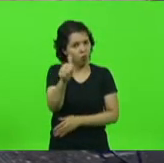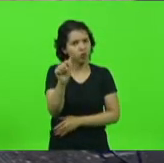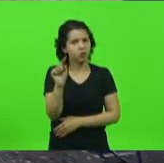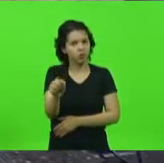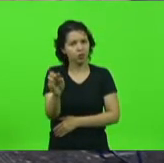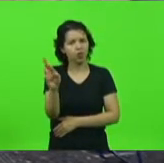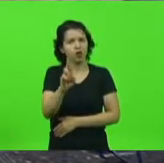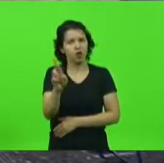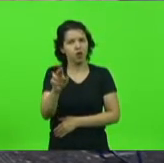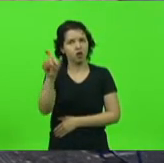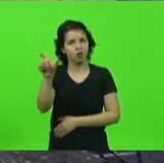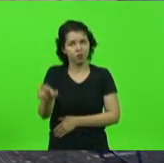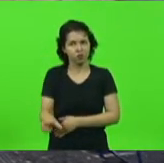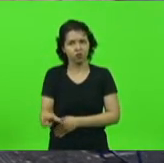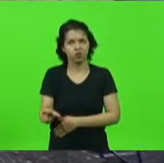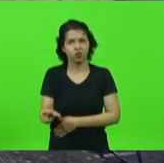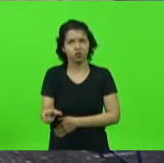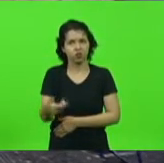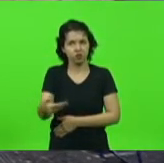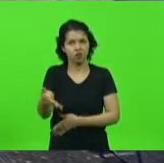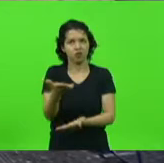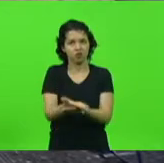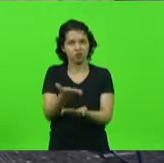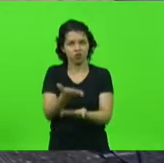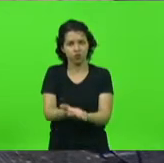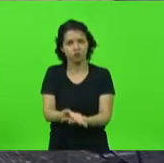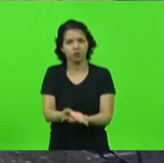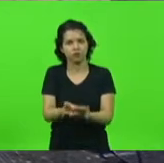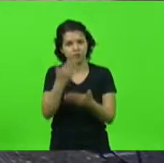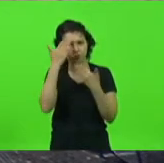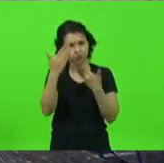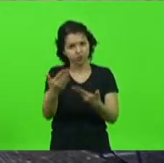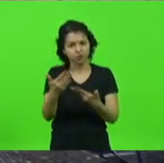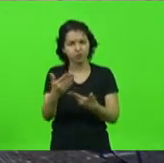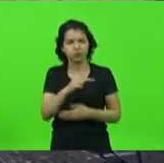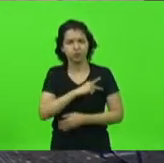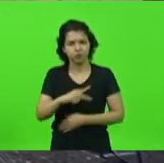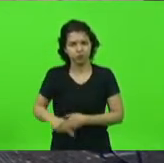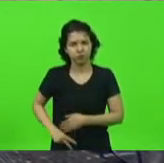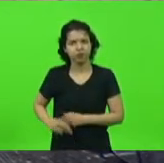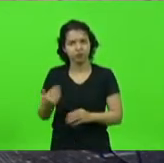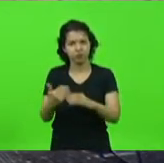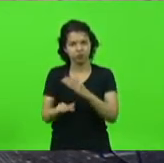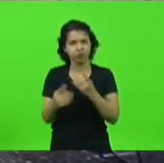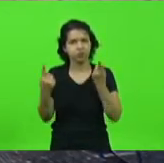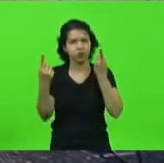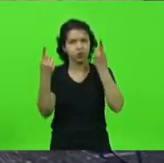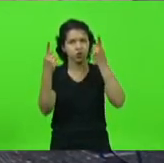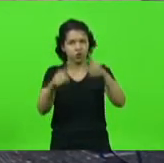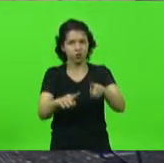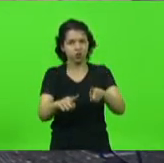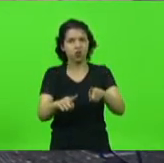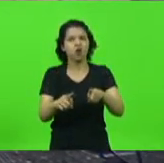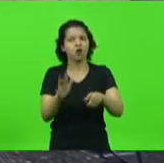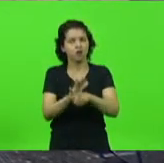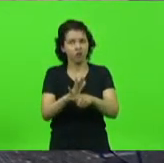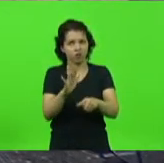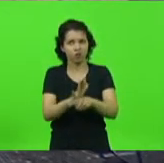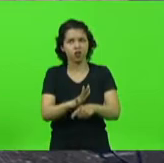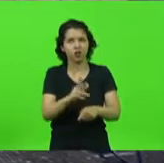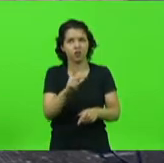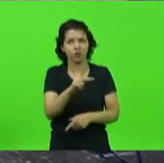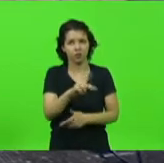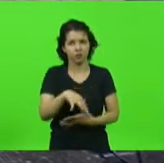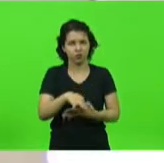quem vai estudar. Muito obrigado, presidente, mas vamos encaminhar o voto contrário, aliás, em favor a esse